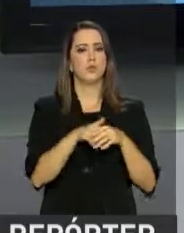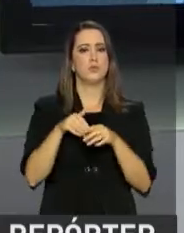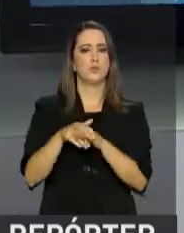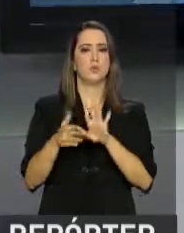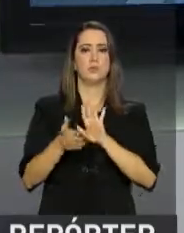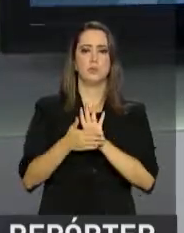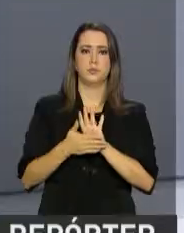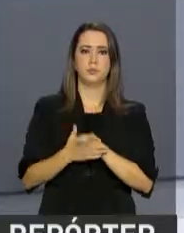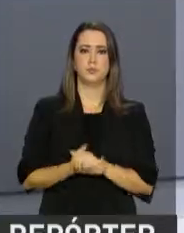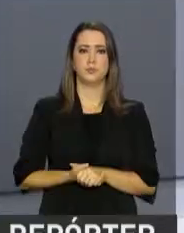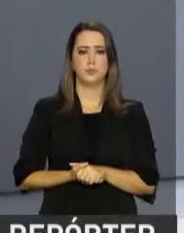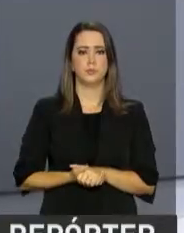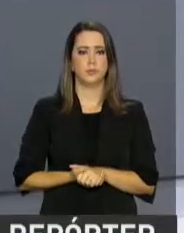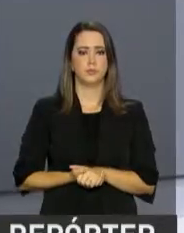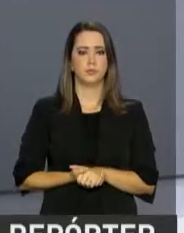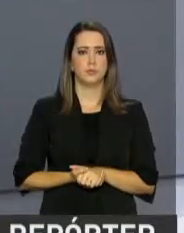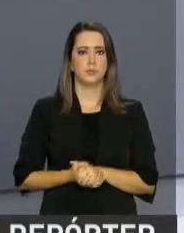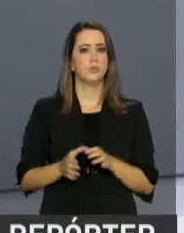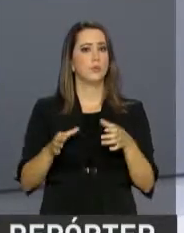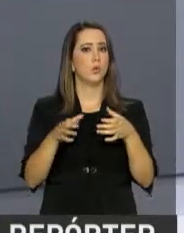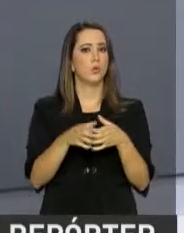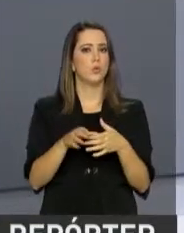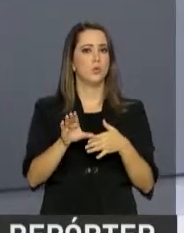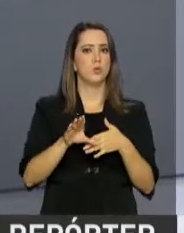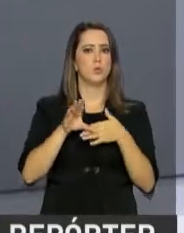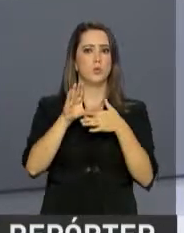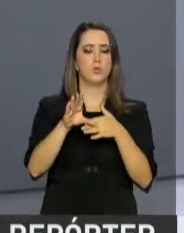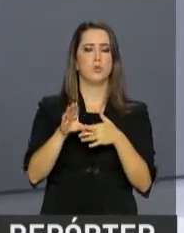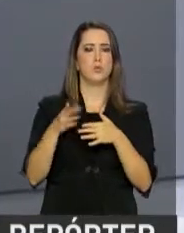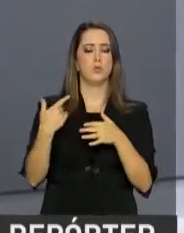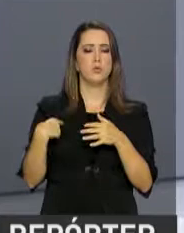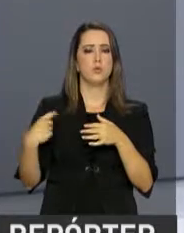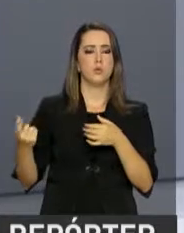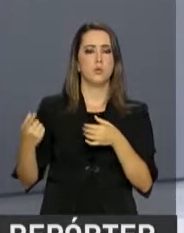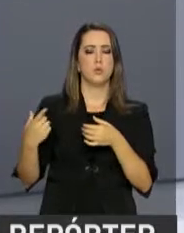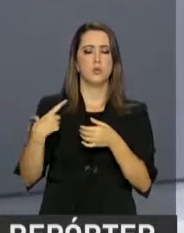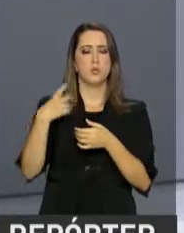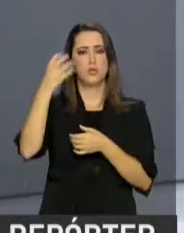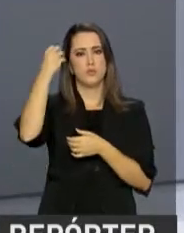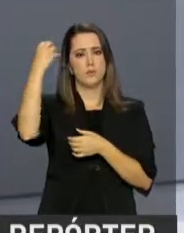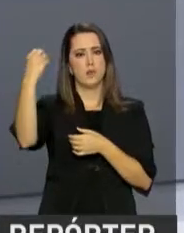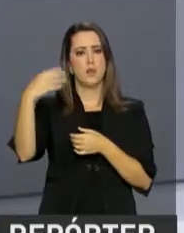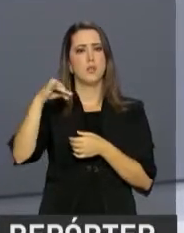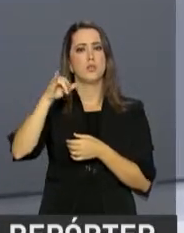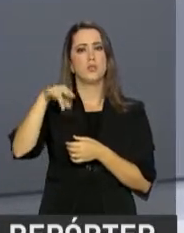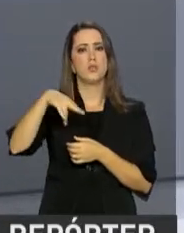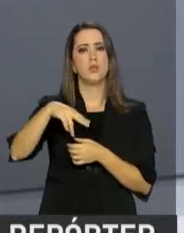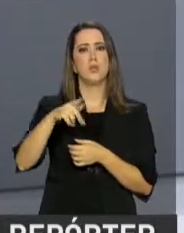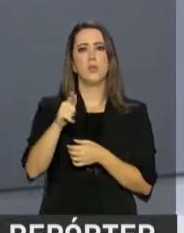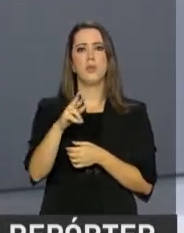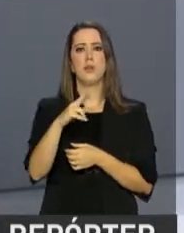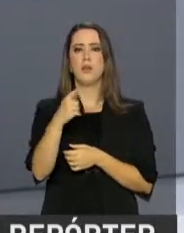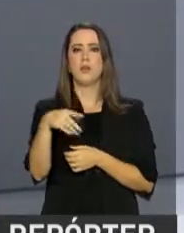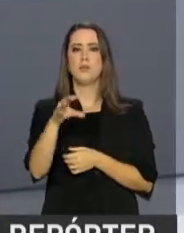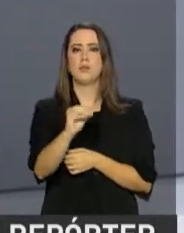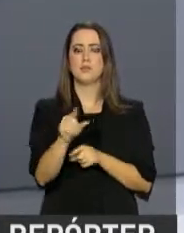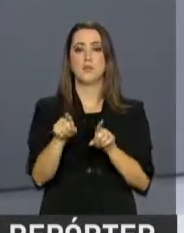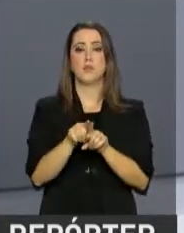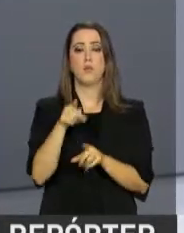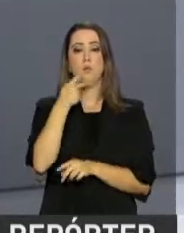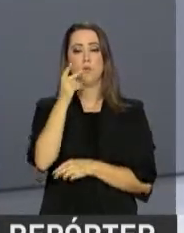da proposta. O Conselho Nacional de Imigração divulgou o relatório anual sobre migrações internacionais